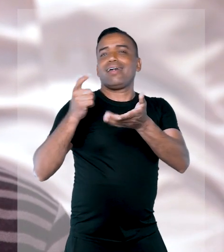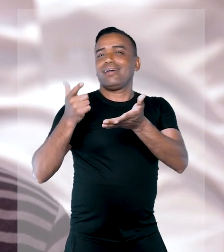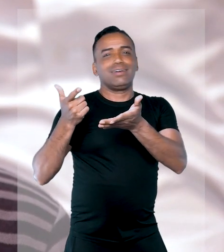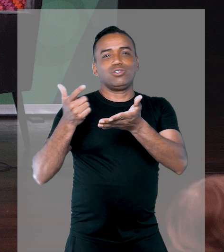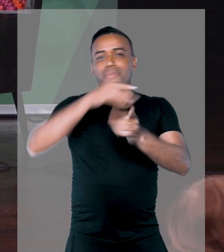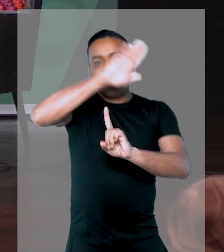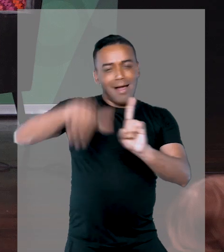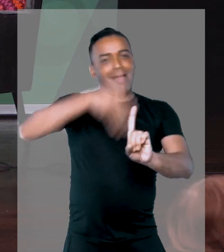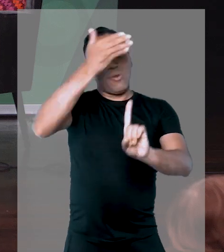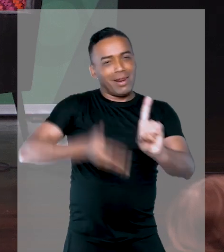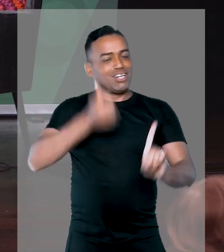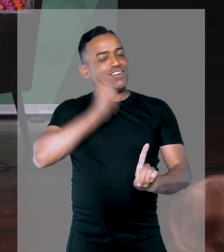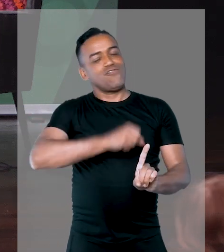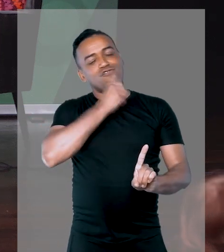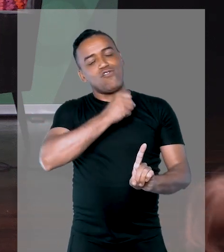vovó.